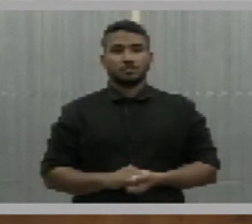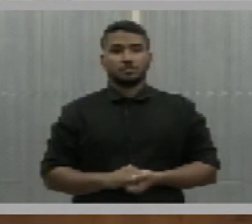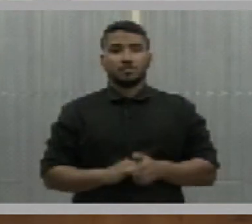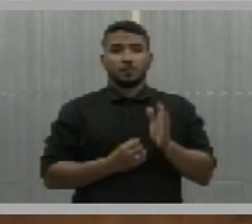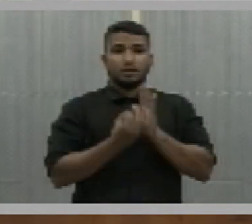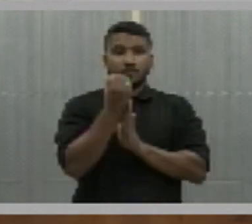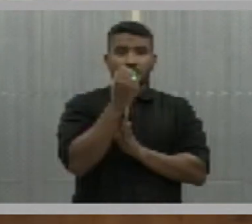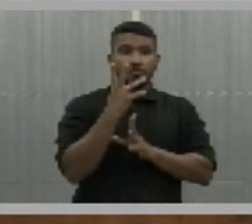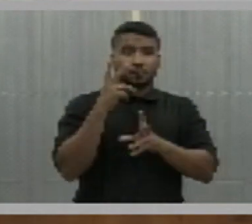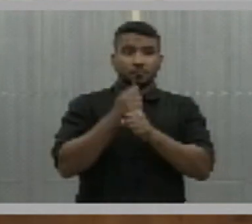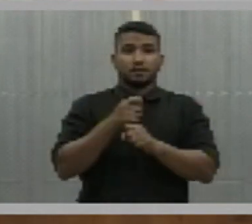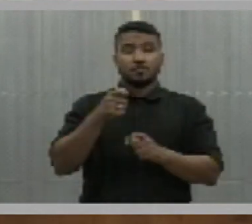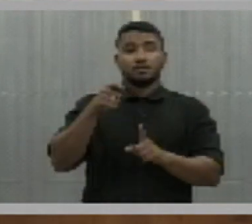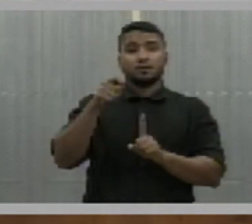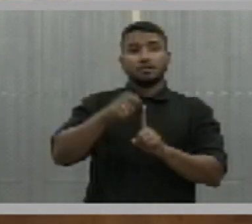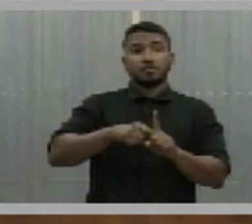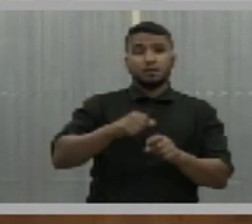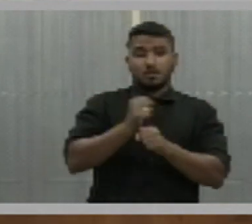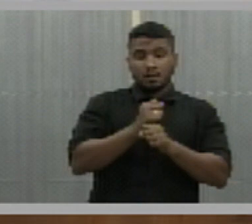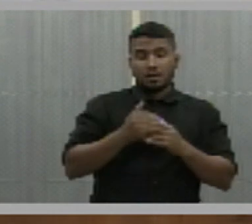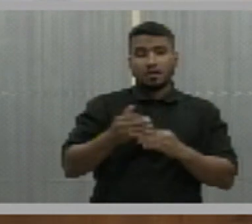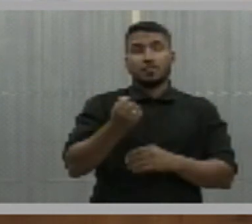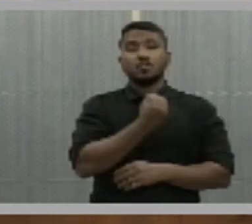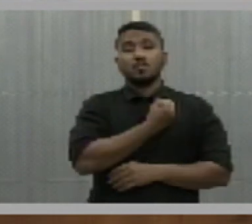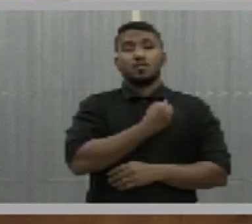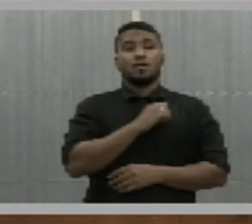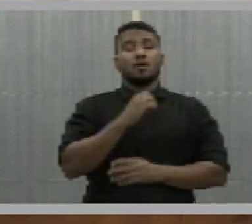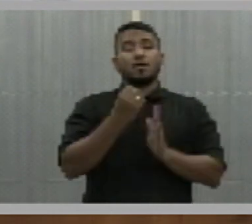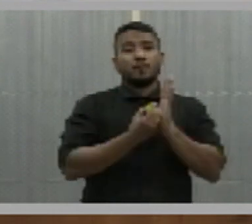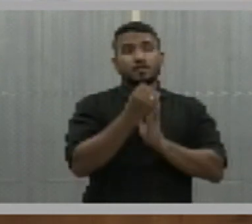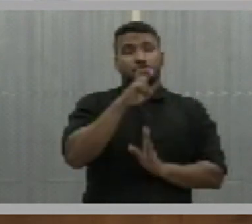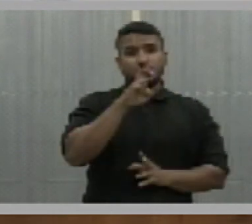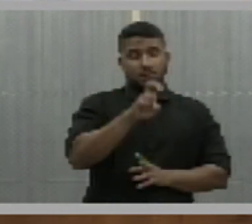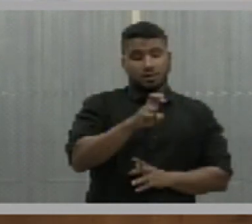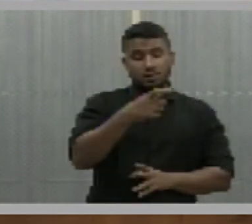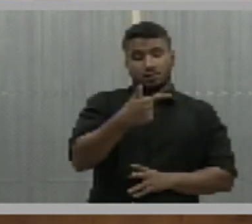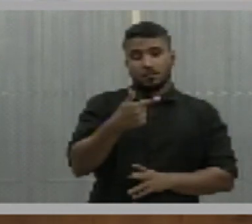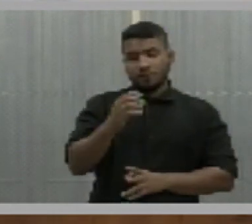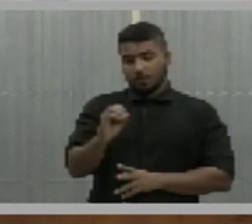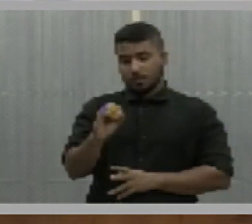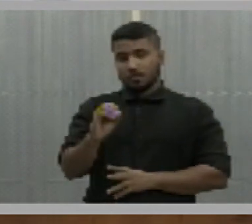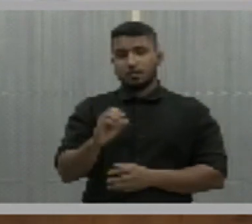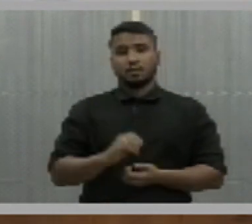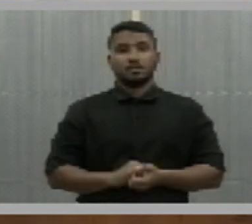Ofício, prestação de conta mensal e anual. Número do ofício